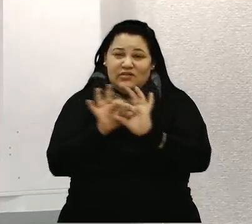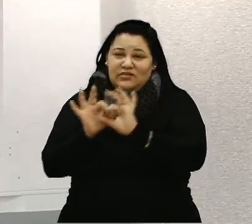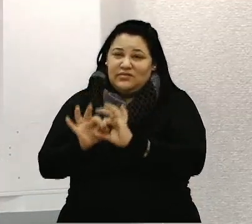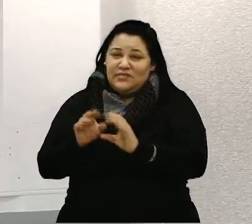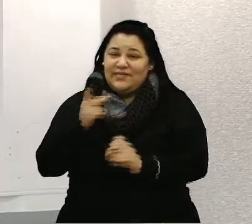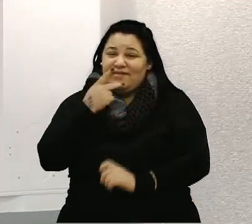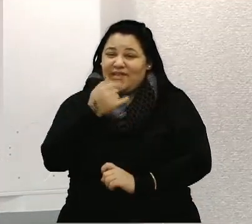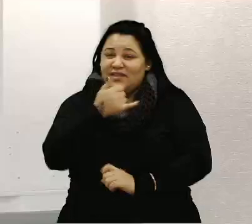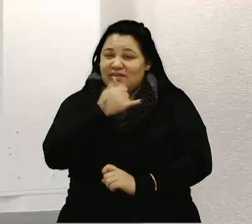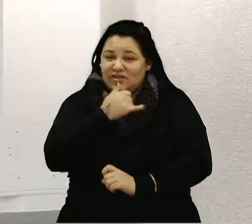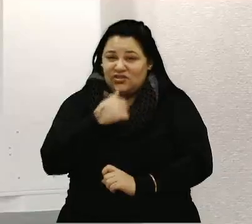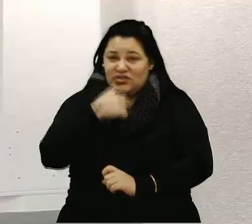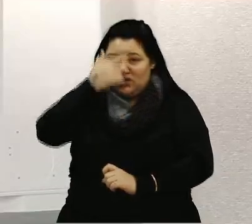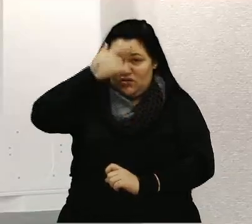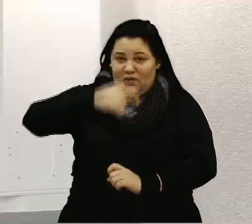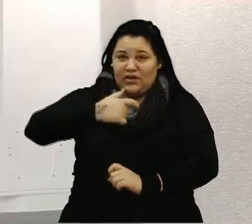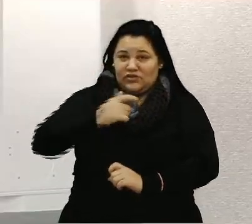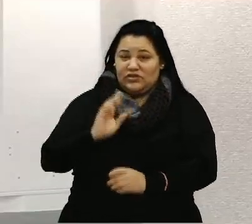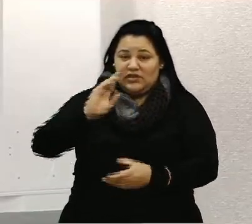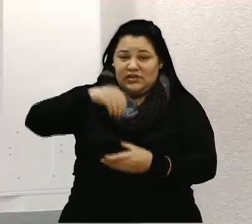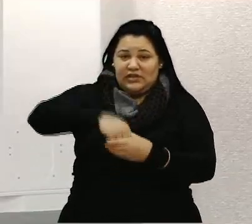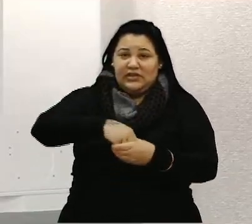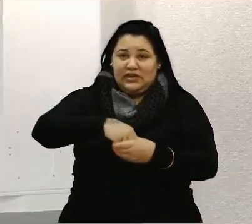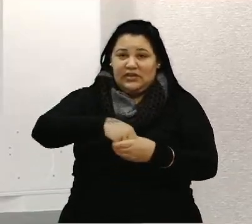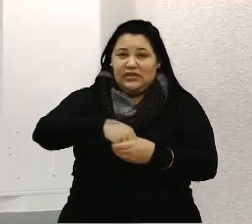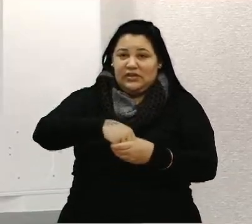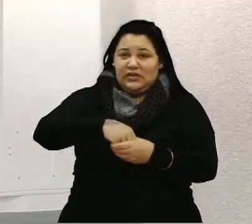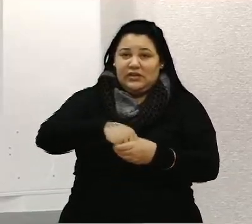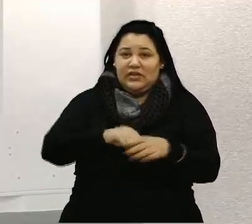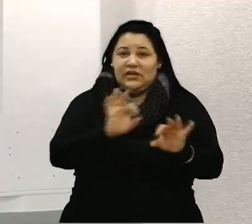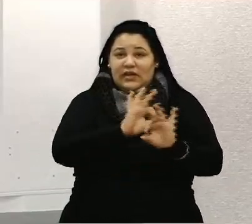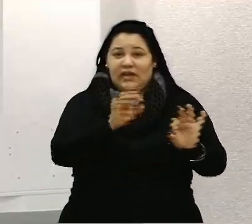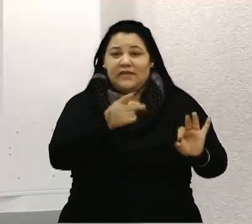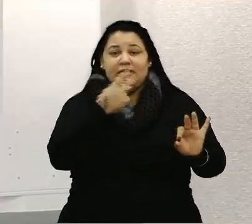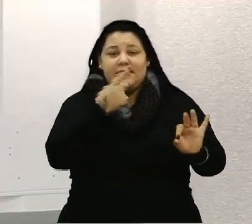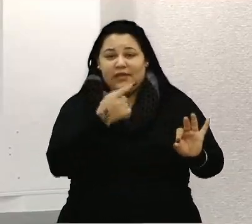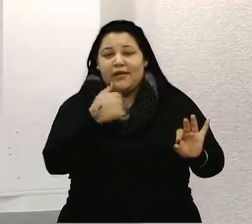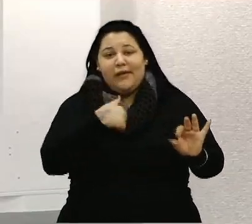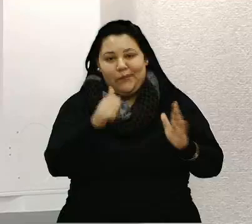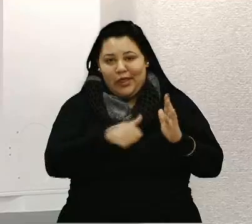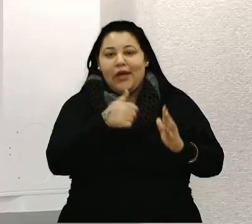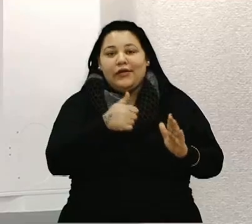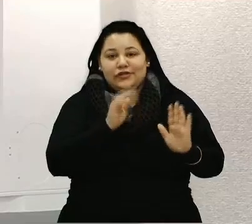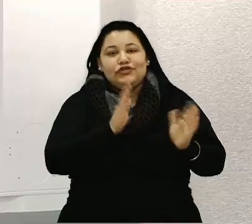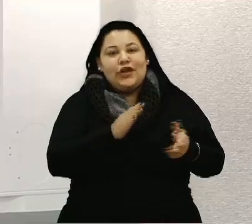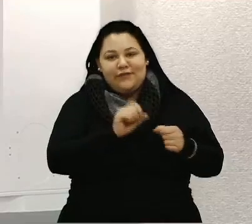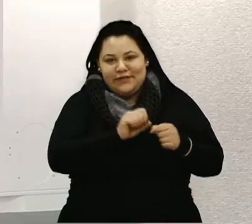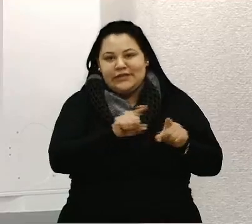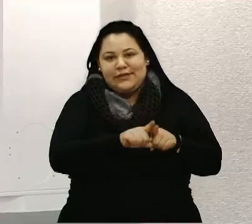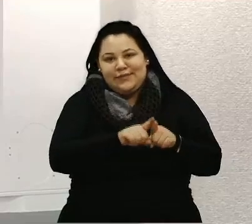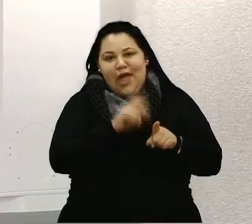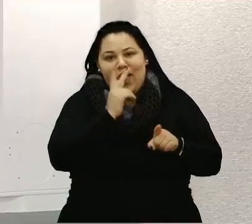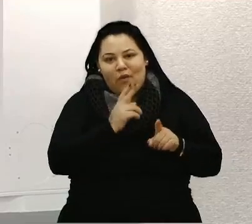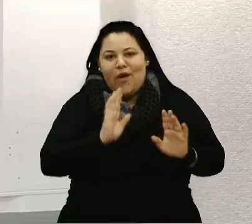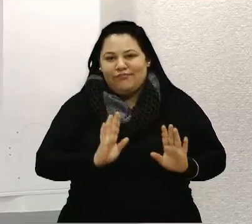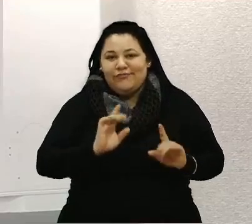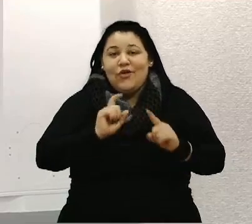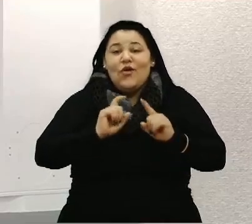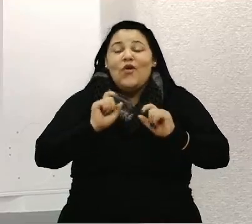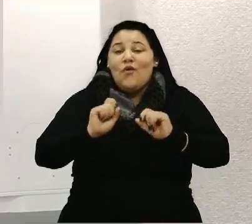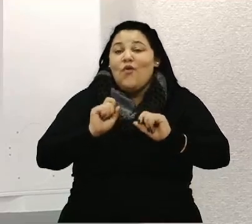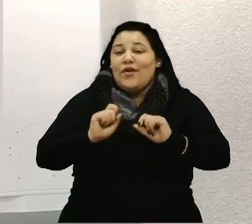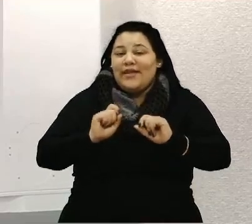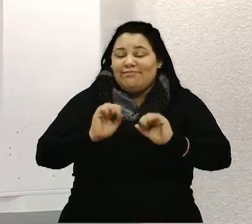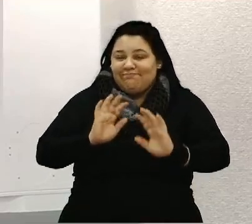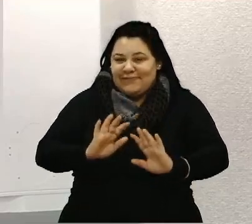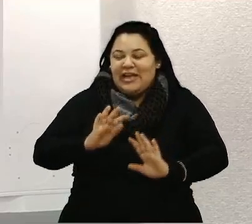eu acho que aqui dentro dessa casa ninguém pode falar melhor do que eu em termos de fala infeliz. O que nos entristece, e também quero